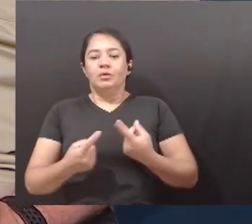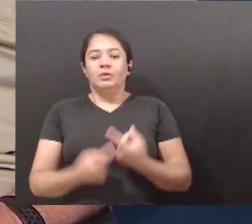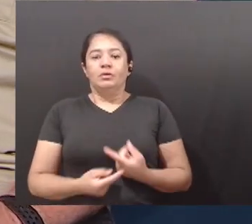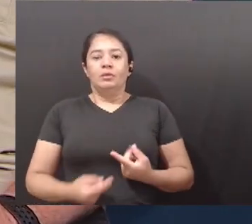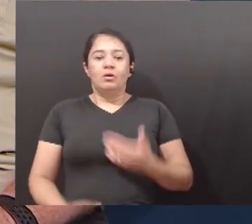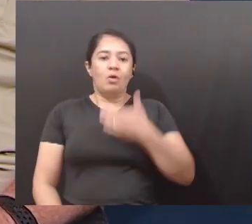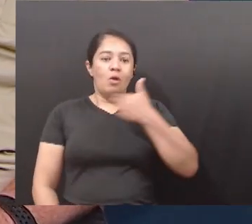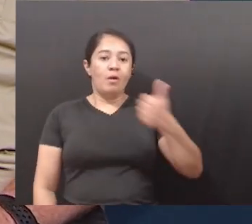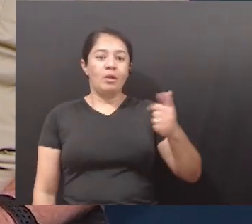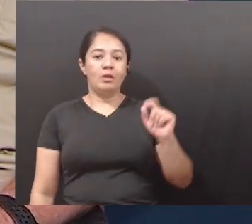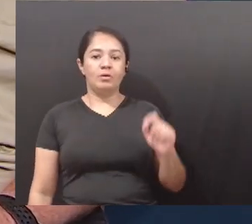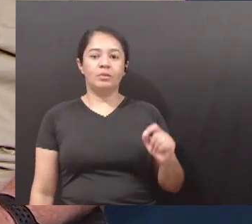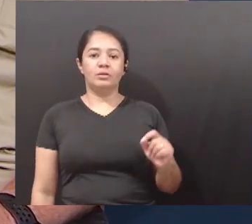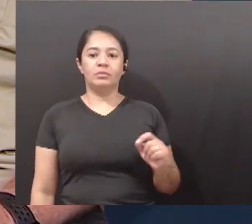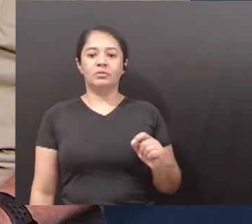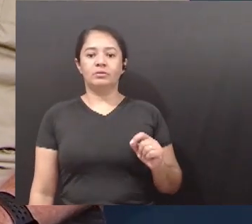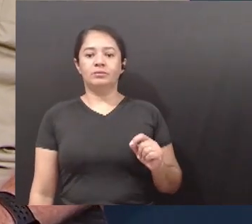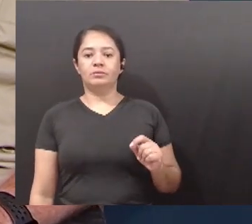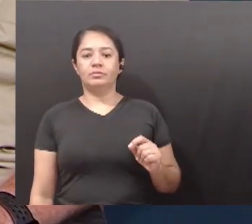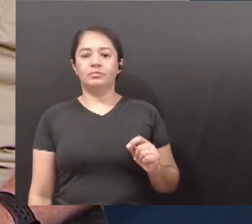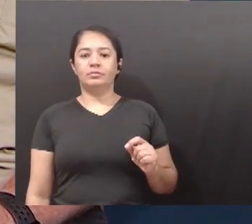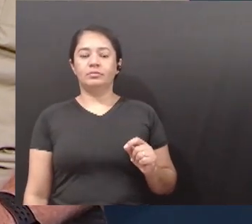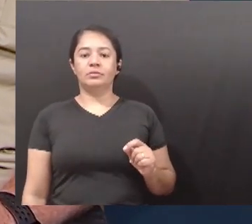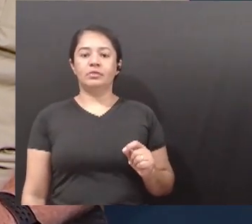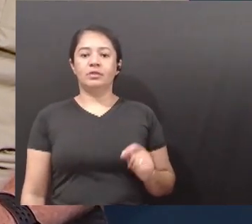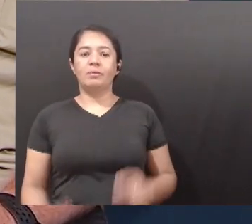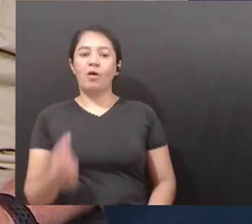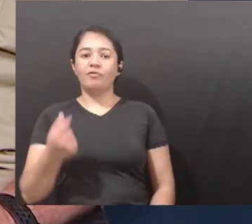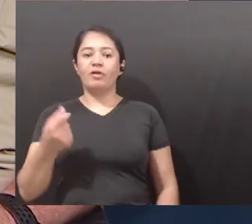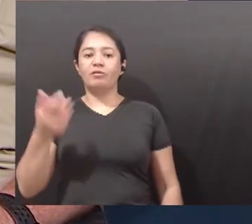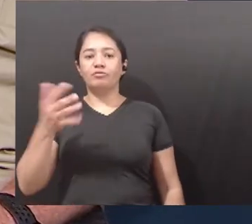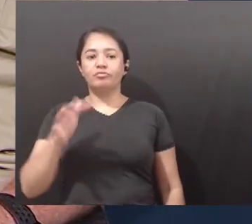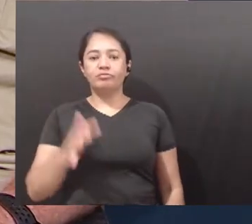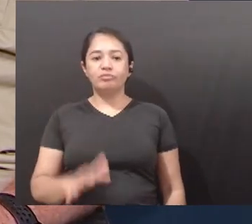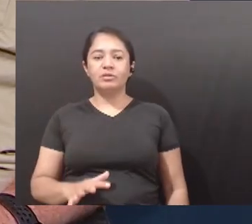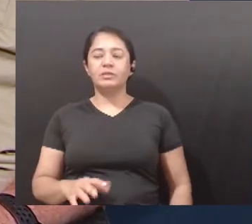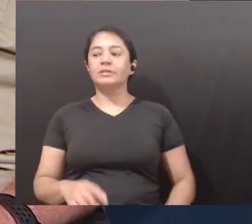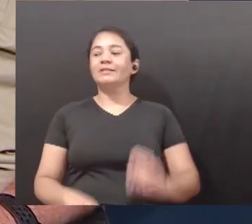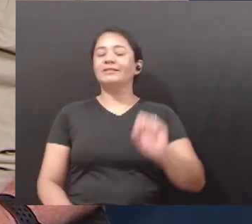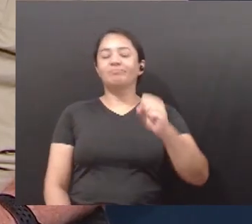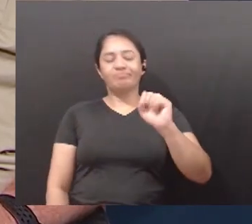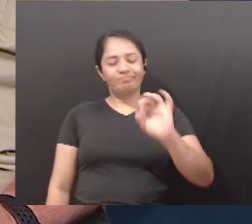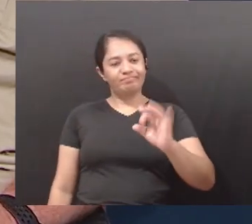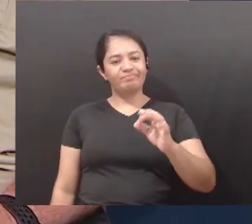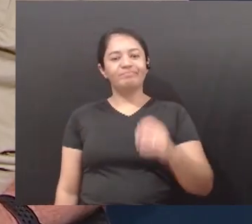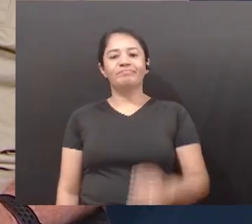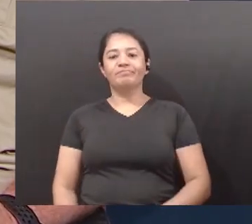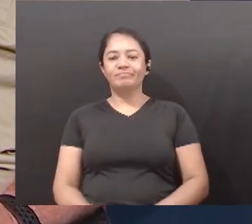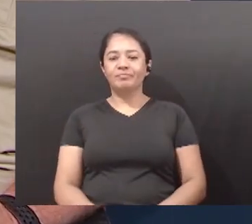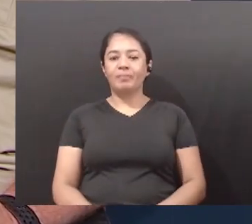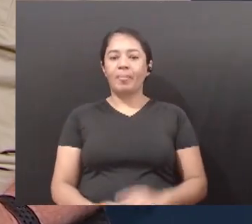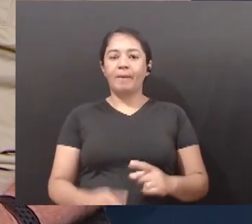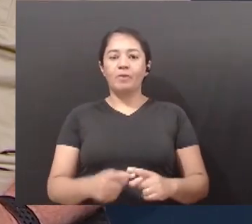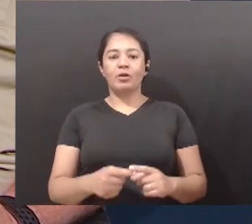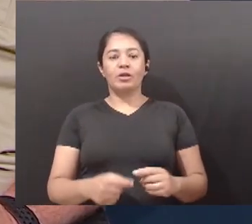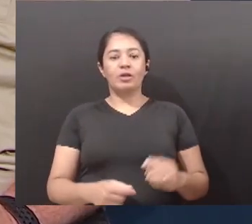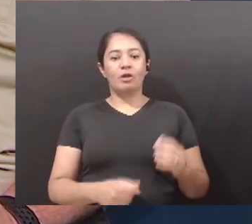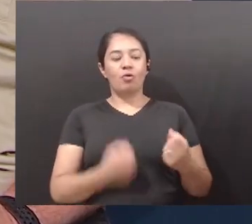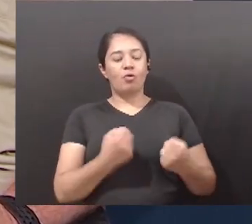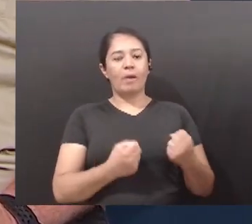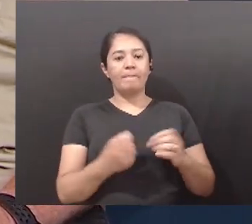questão da depreciação, que ela não precisa se preocupar com essa questão. Exato, né? Não precisa. O carro está se depreciando, ela pode simplesmente trocar o